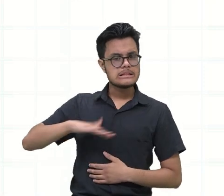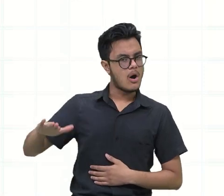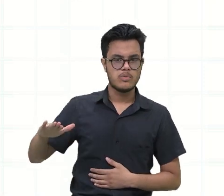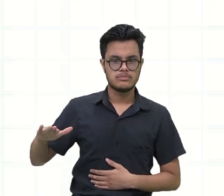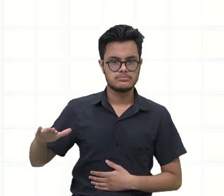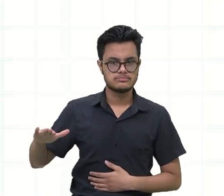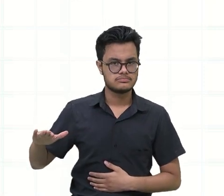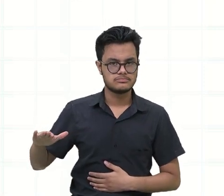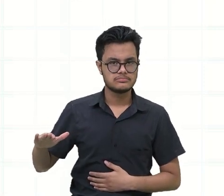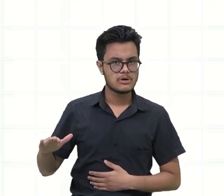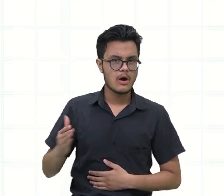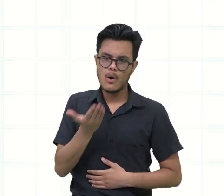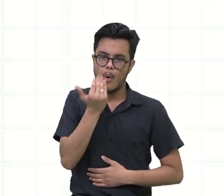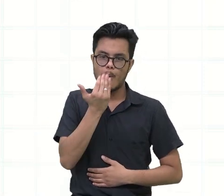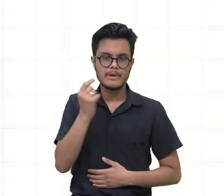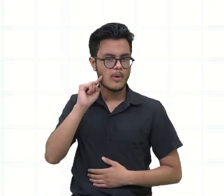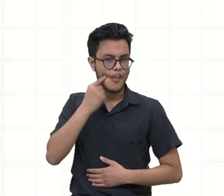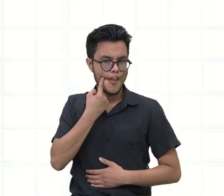não começam hoje.